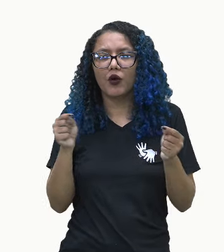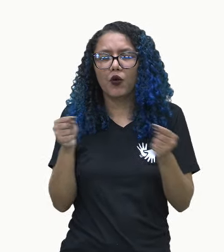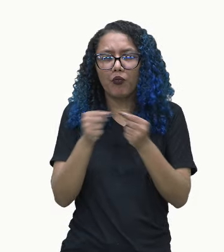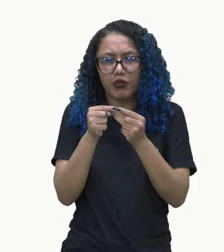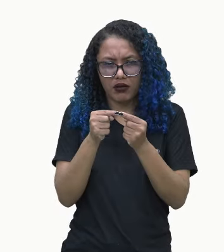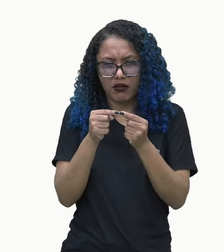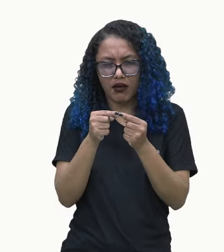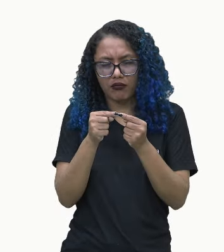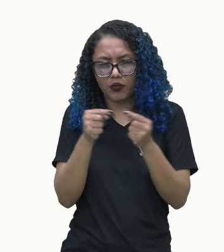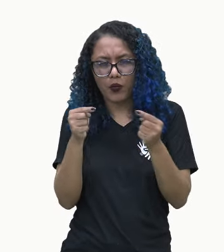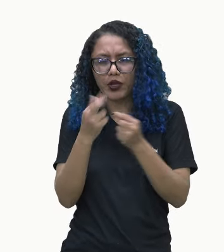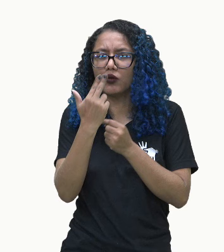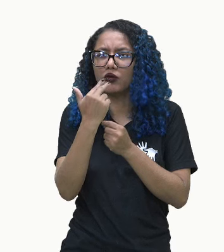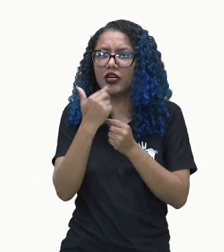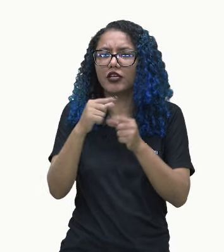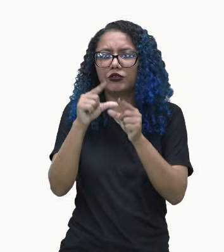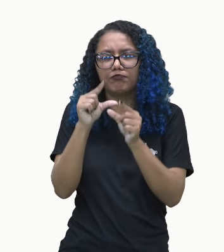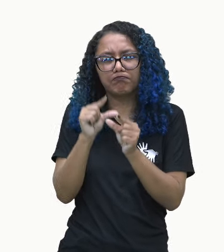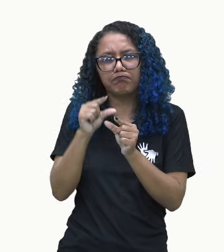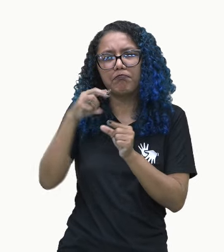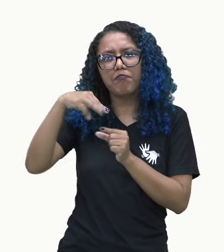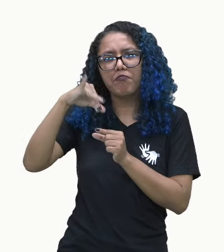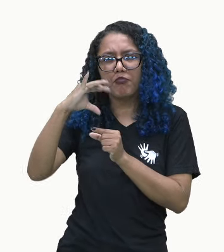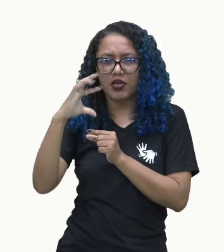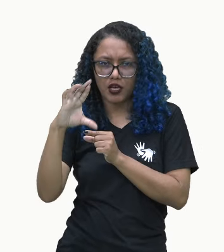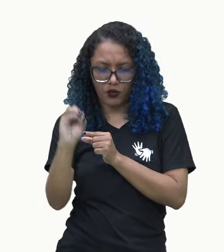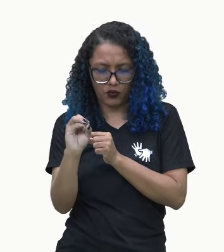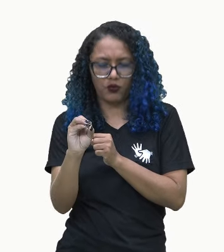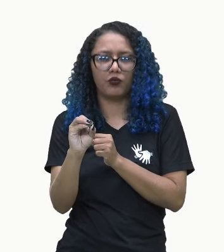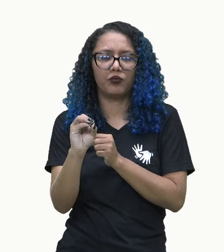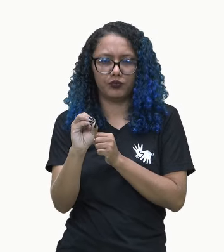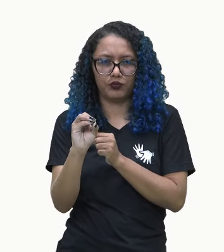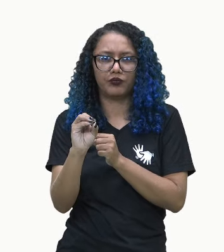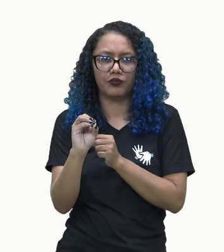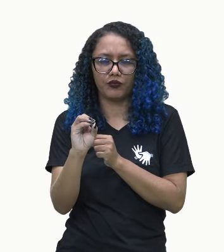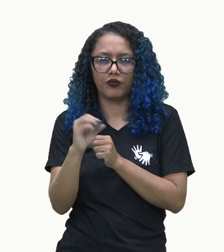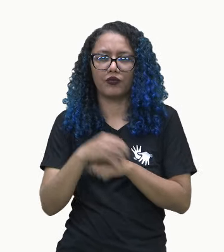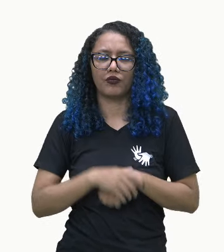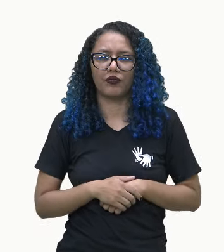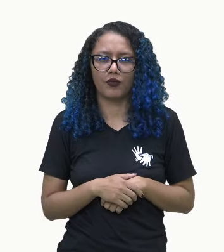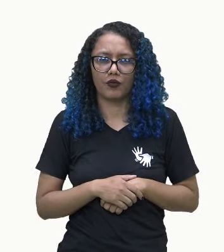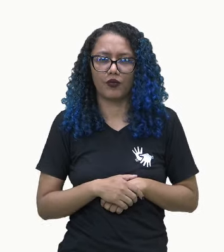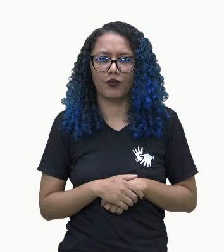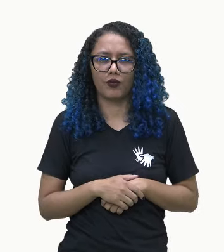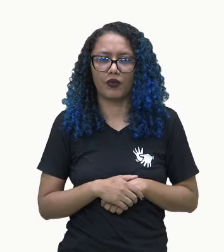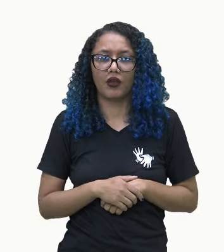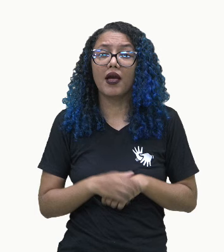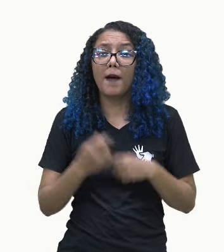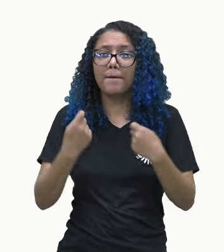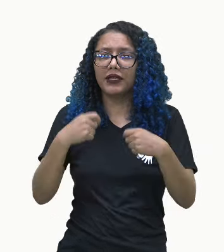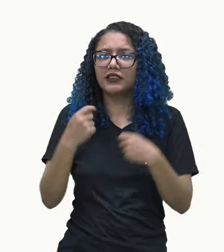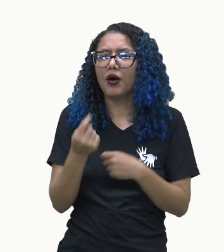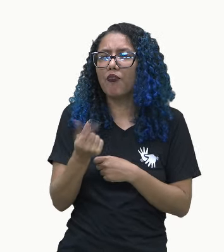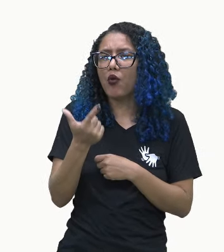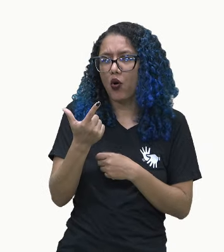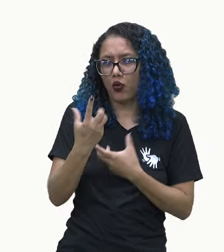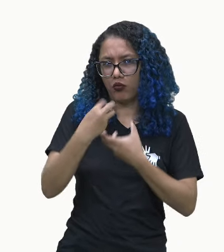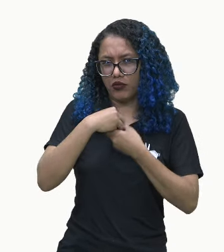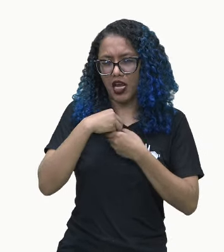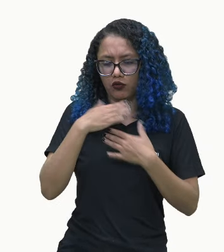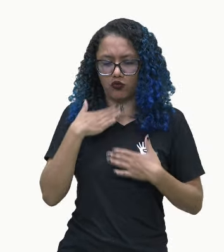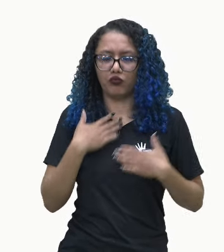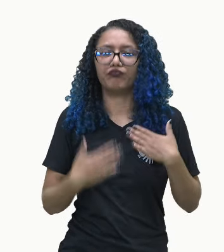considerados micronutrientes, ou seja, esses sais minerais, eles são necessários em baixa quantidade do nosso corpo,